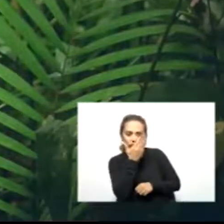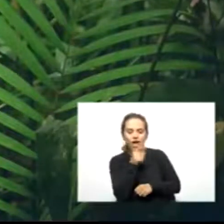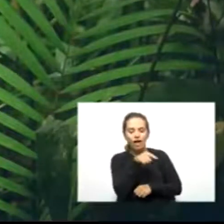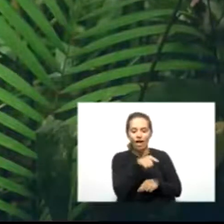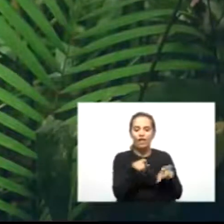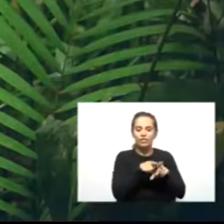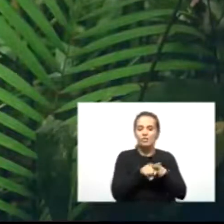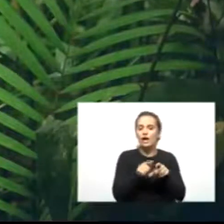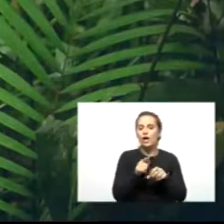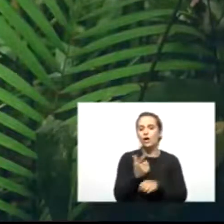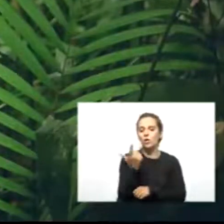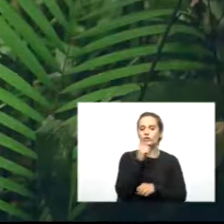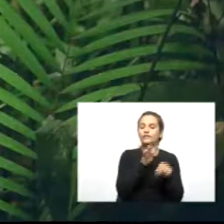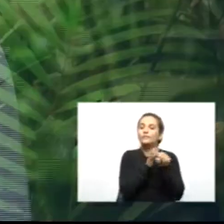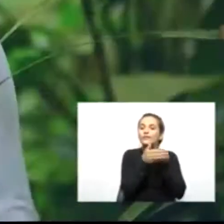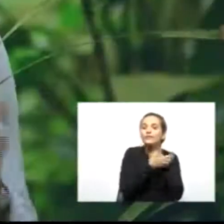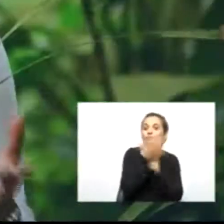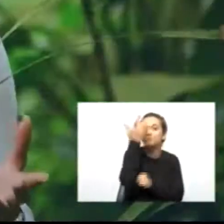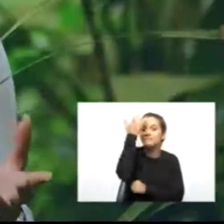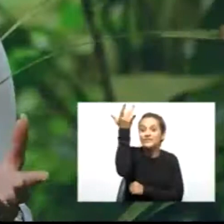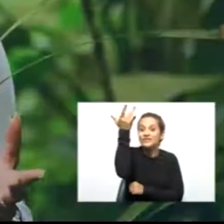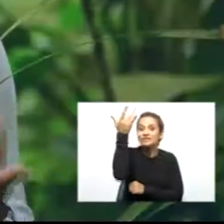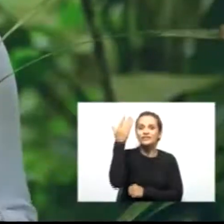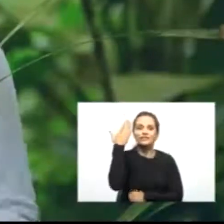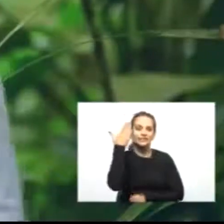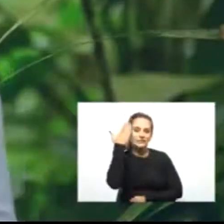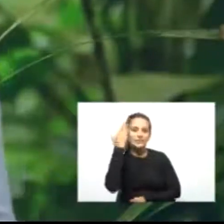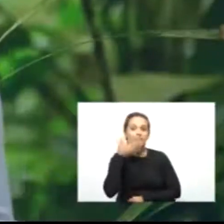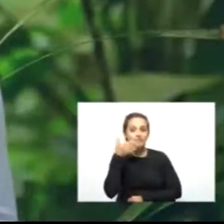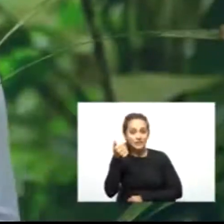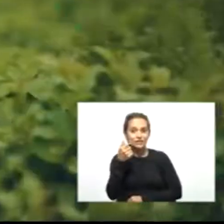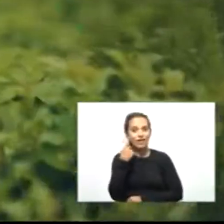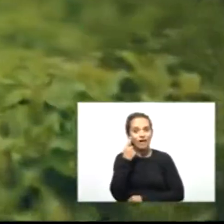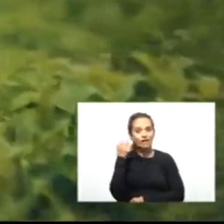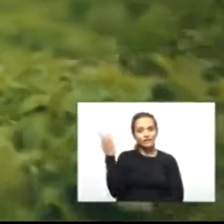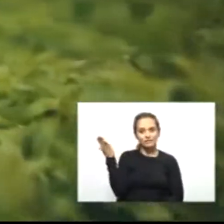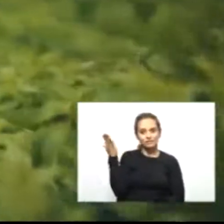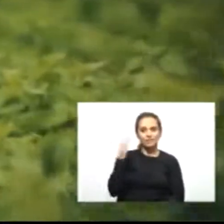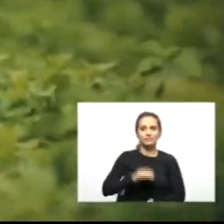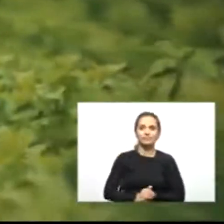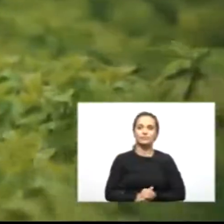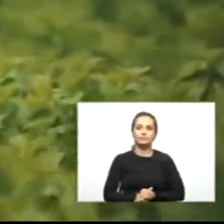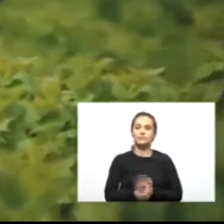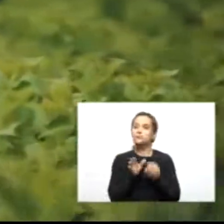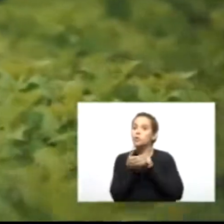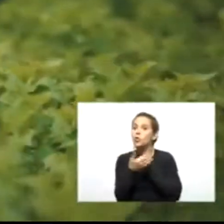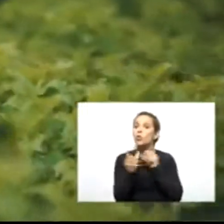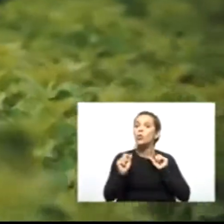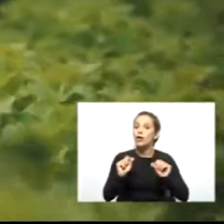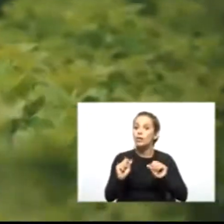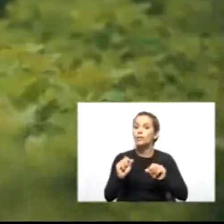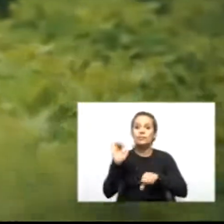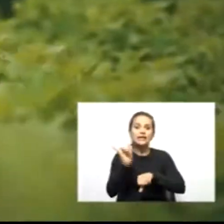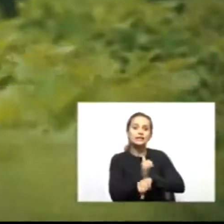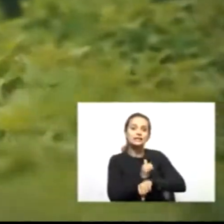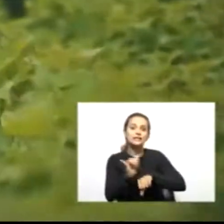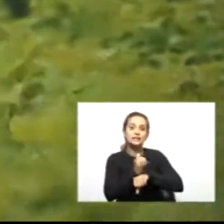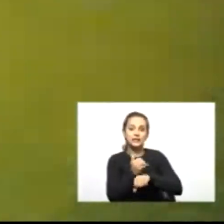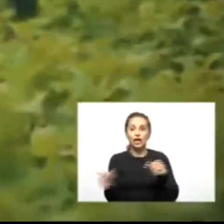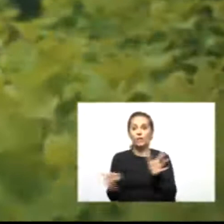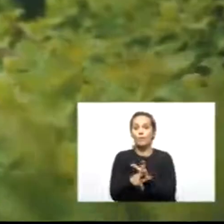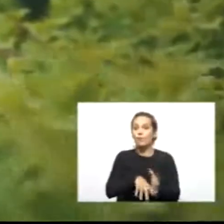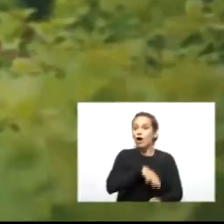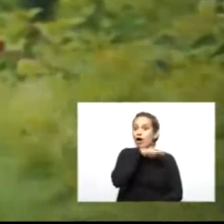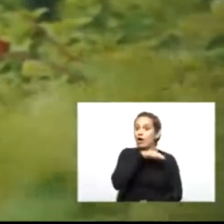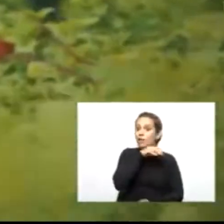pode se esconder de forma mais fácil. E para entender melhor, olha só. Camuflagem é uma estratégia que o animal